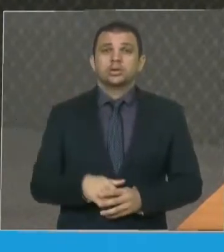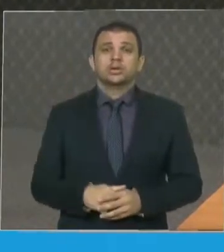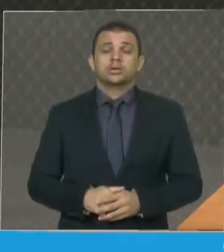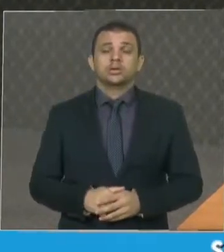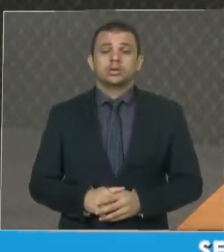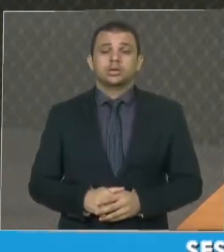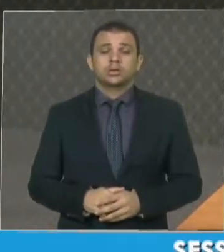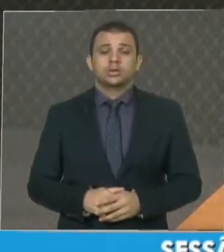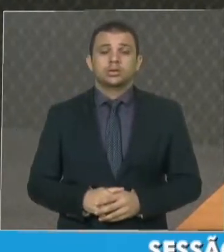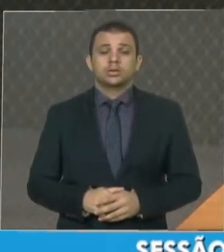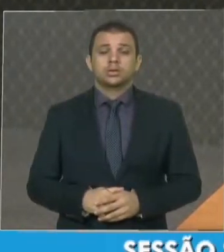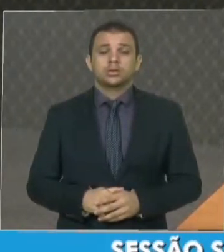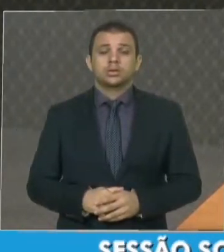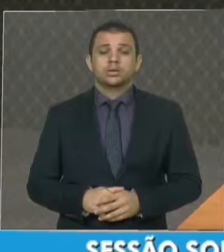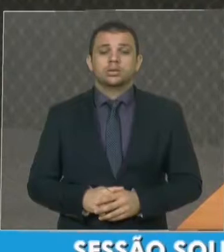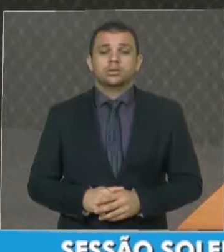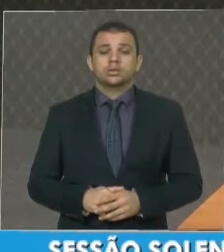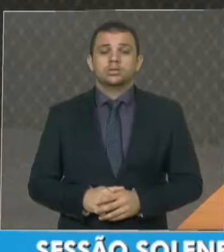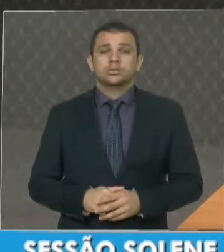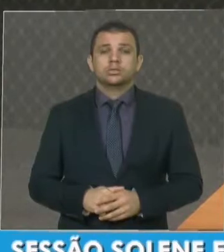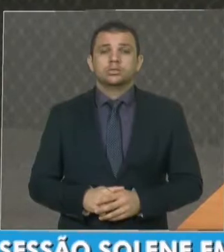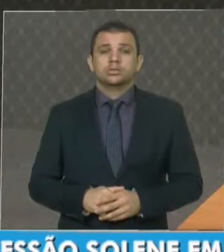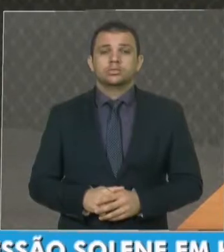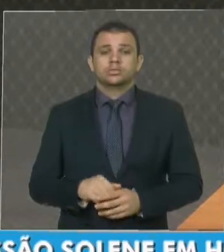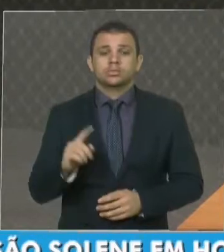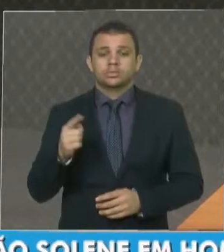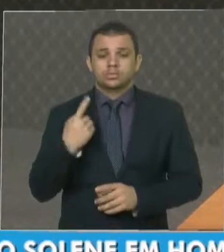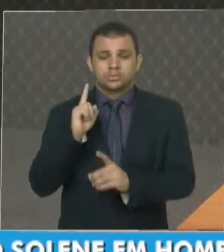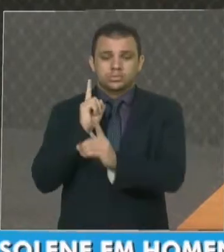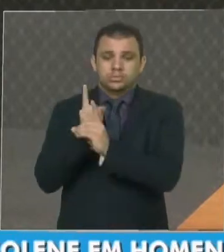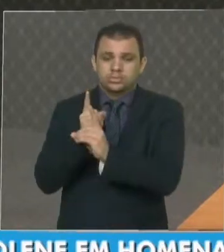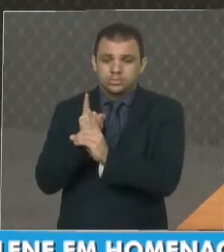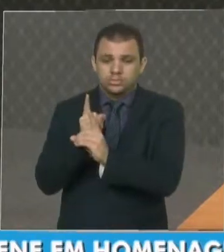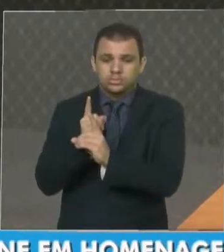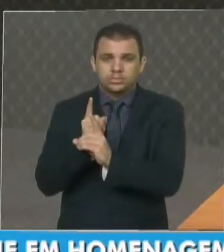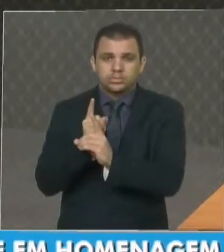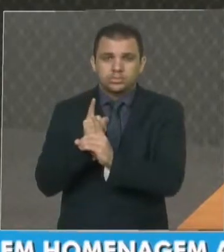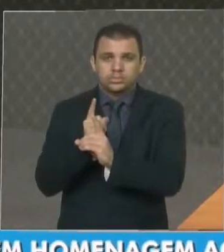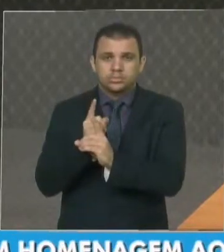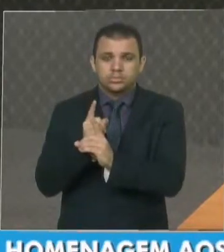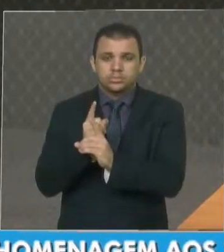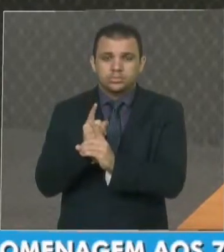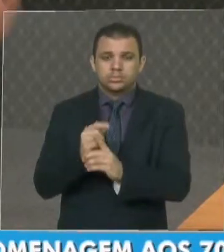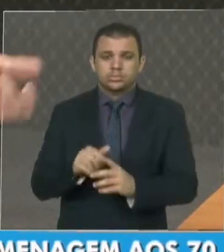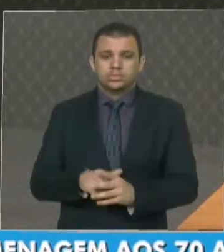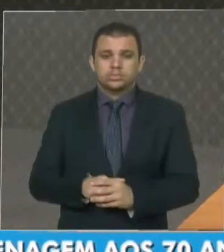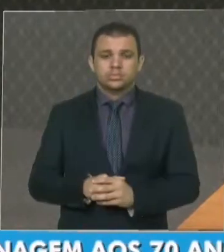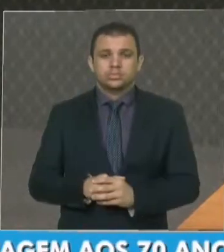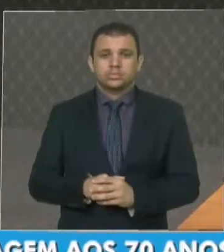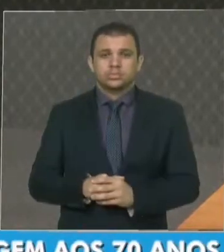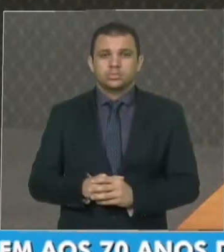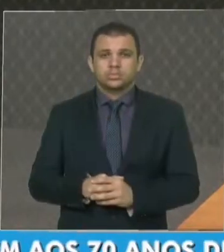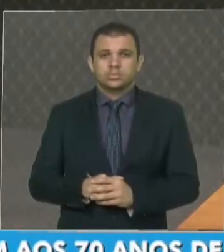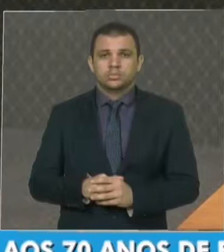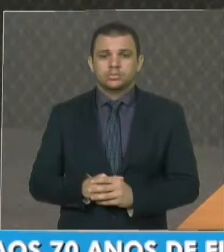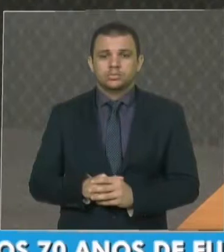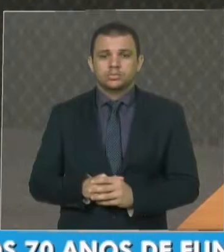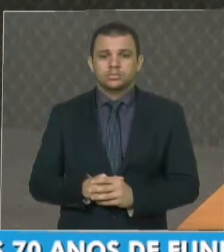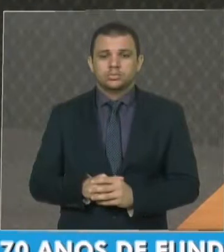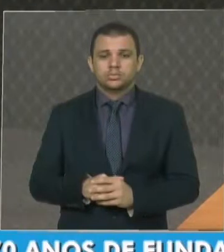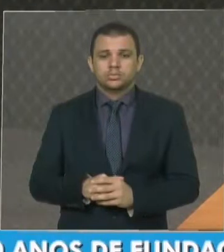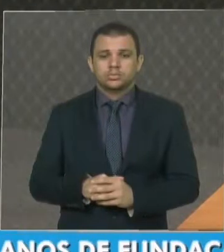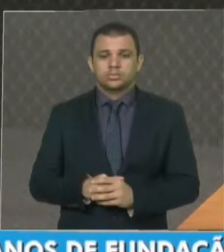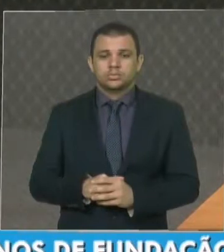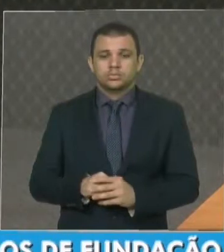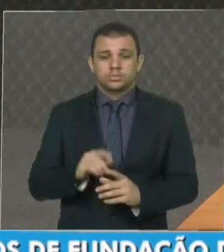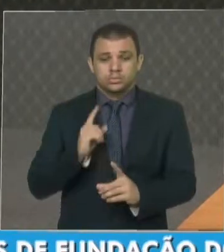we find, how is it find, to find, em inglês, find, nós